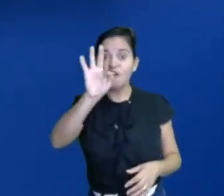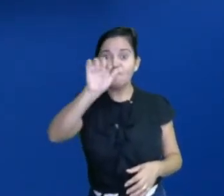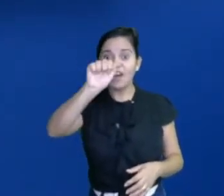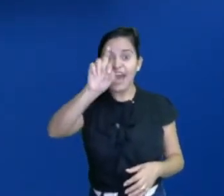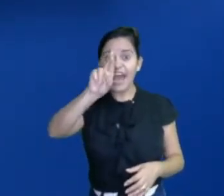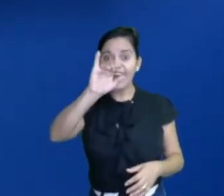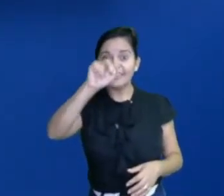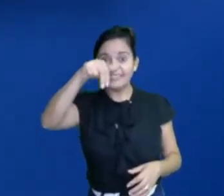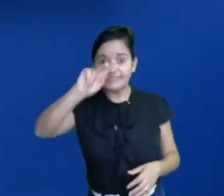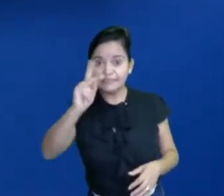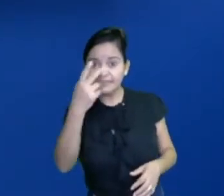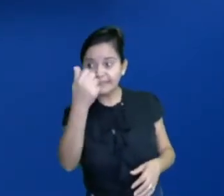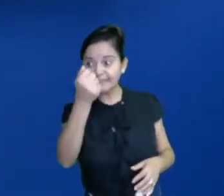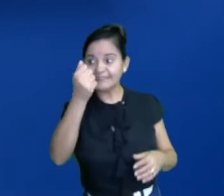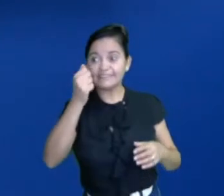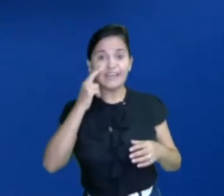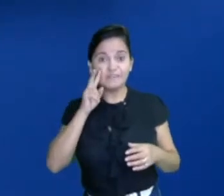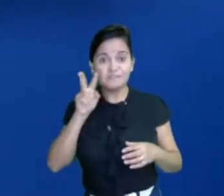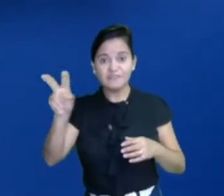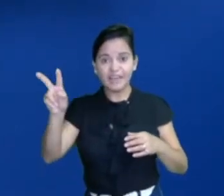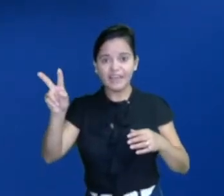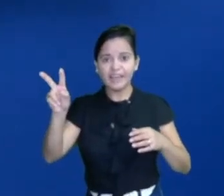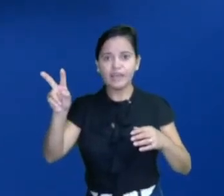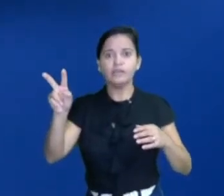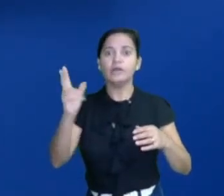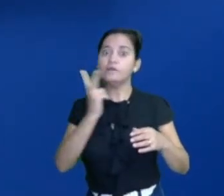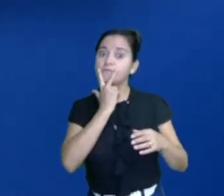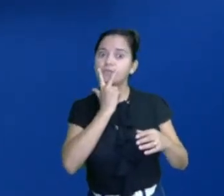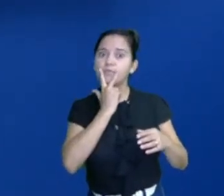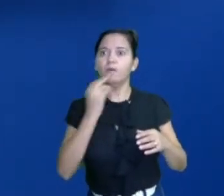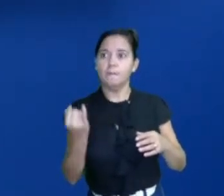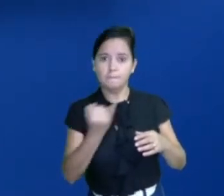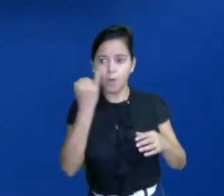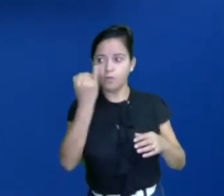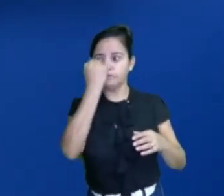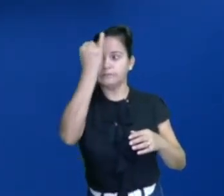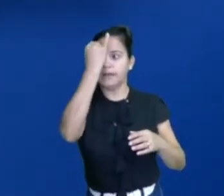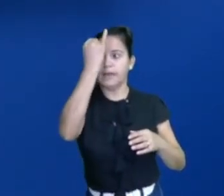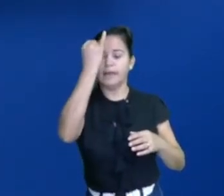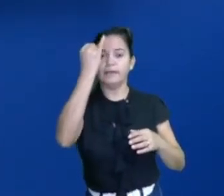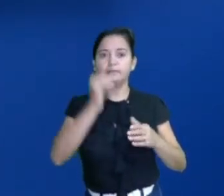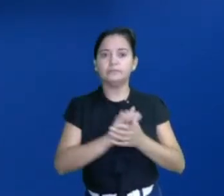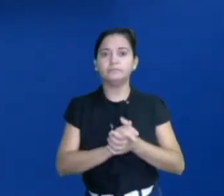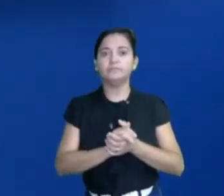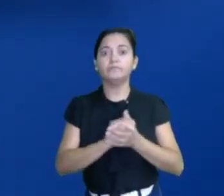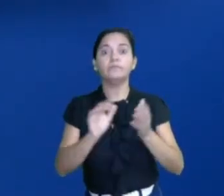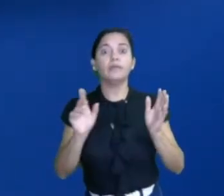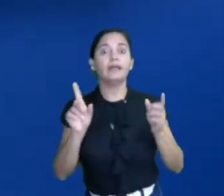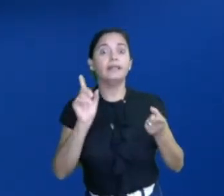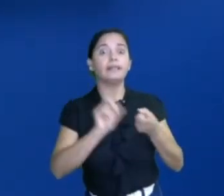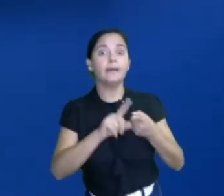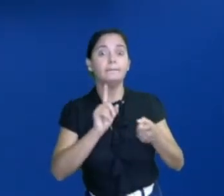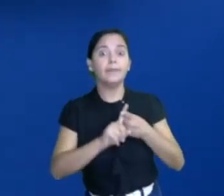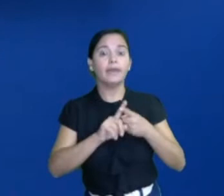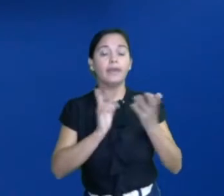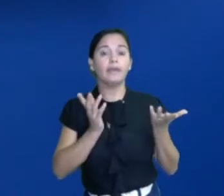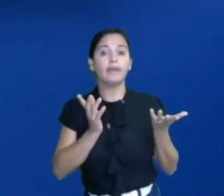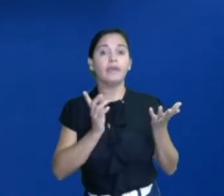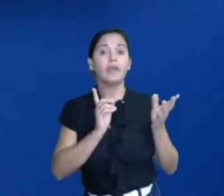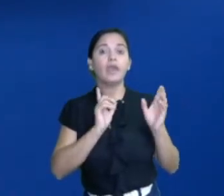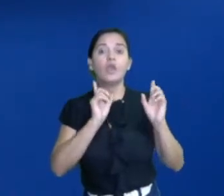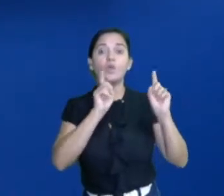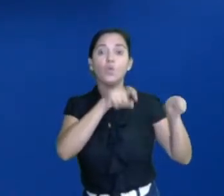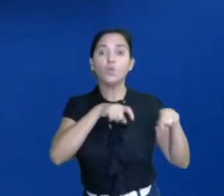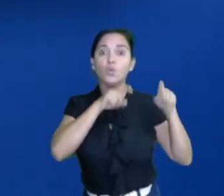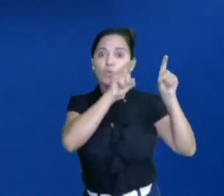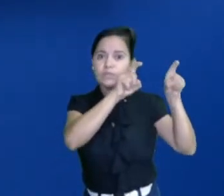monumento muito importante para a nossa história de Vitória de Santo Antão. Temos o sítio histórico do Monte das Tabocas. Quem aqui